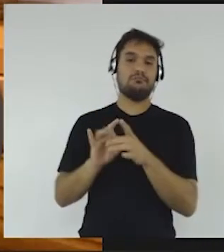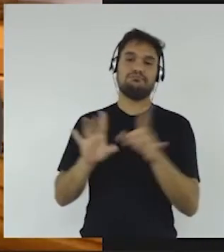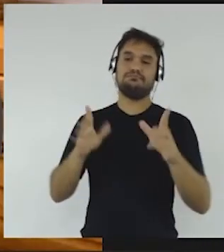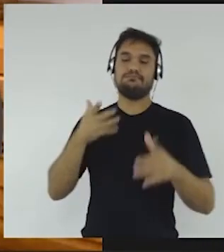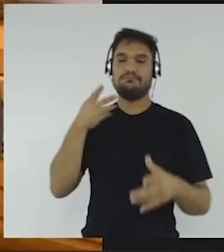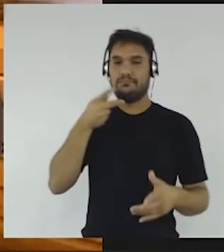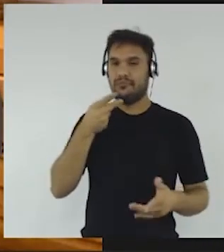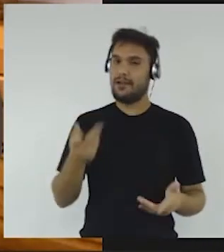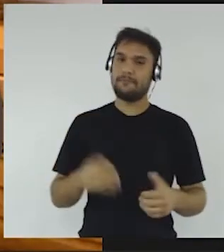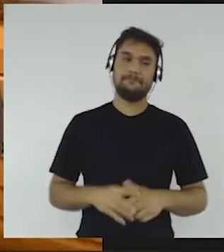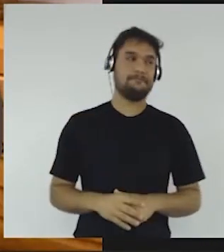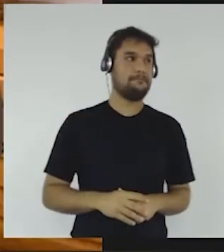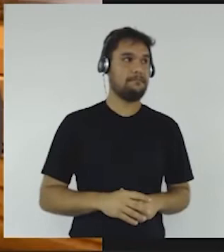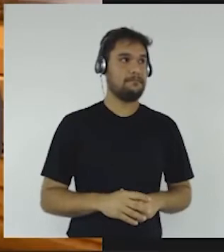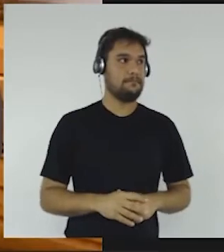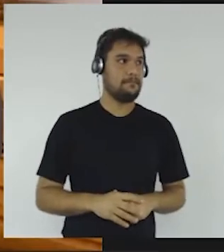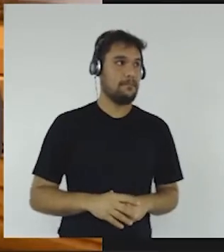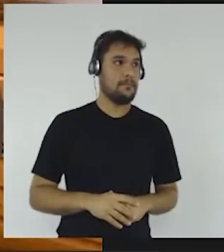senhor.